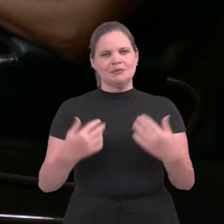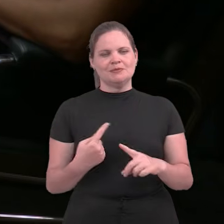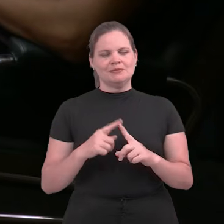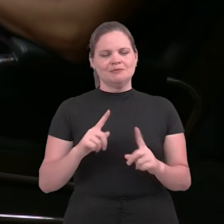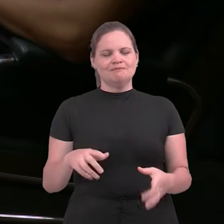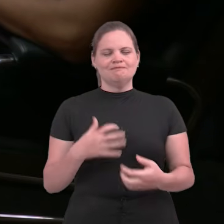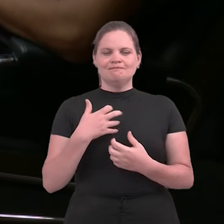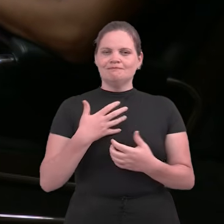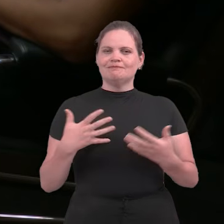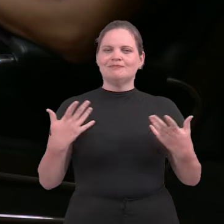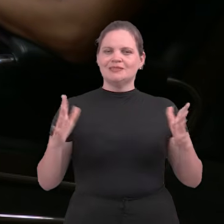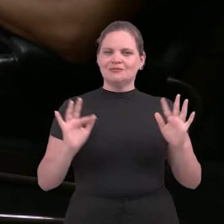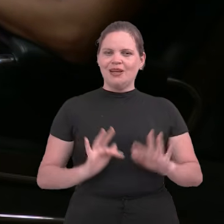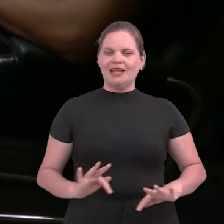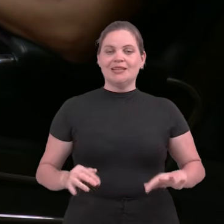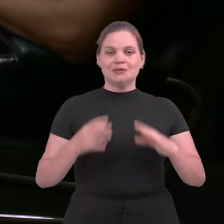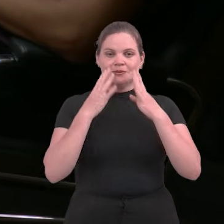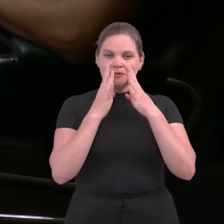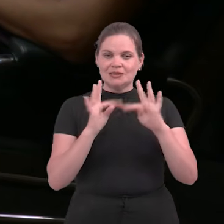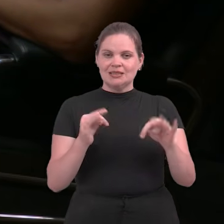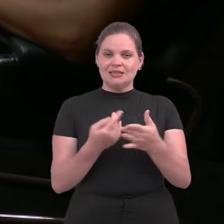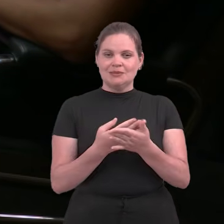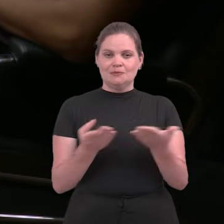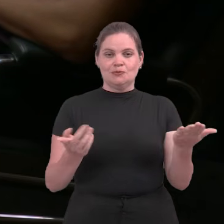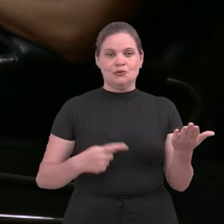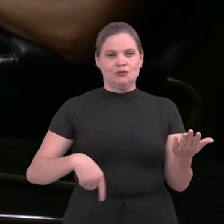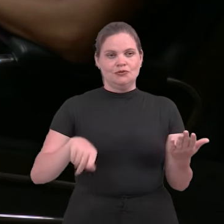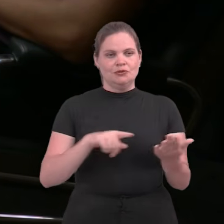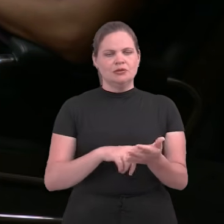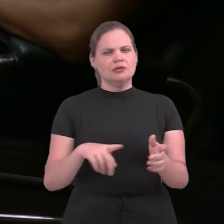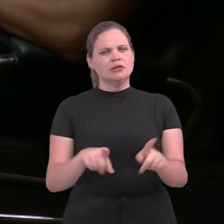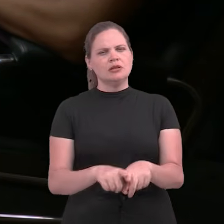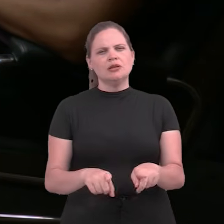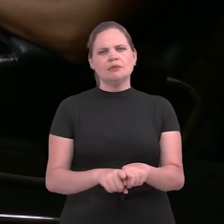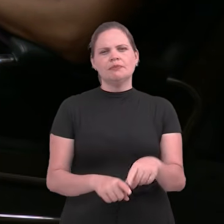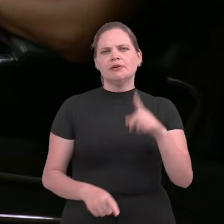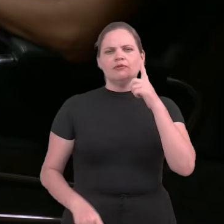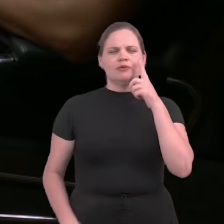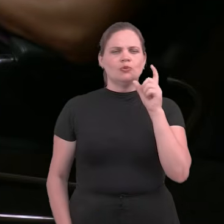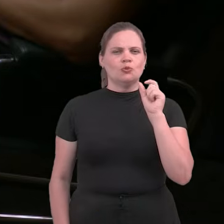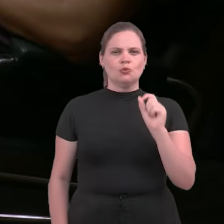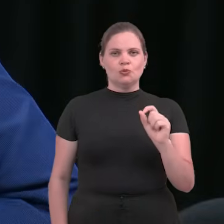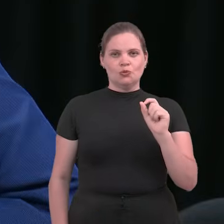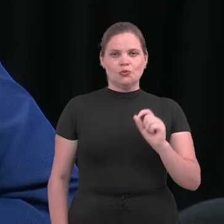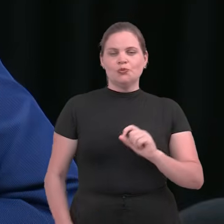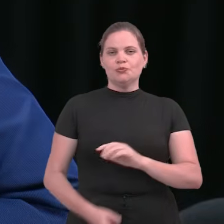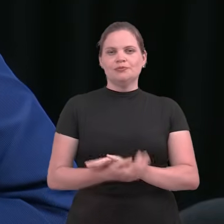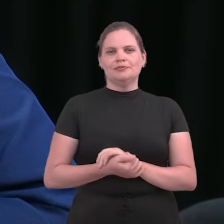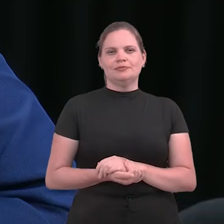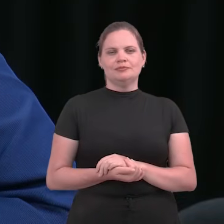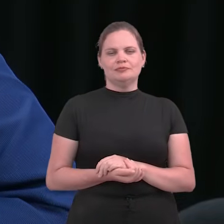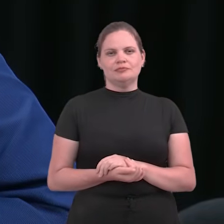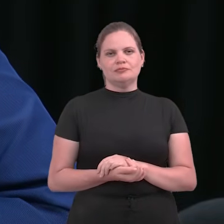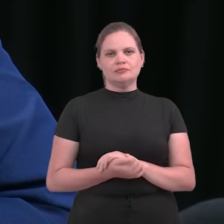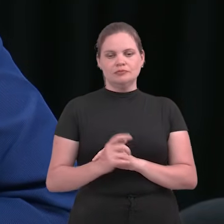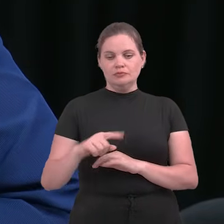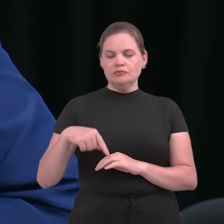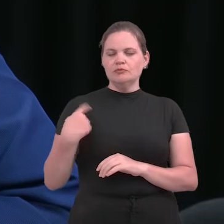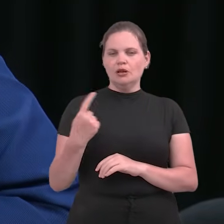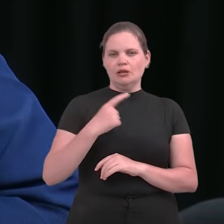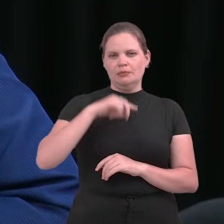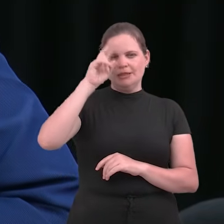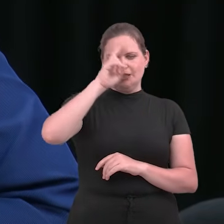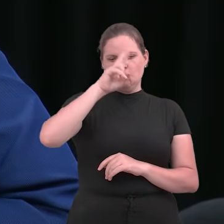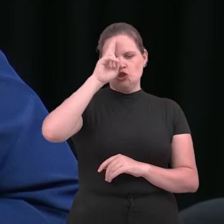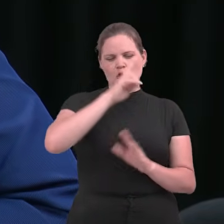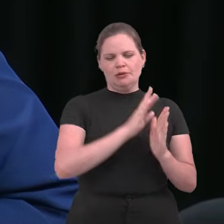feliz, né, de ver esse testemunho dos irmãos, né? E ver primeiramente, né, que a gente tem essa trajetória,